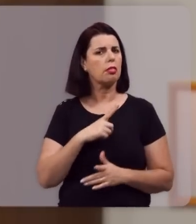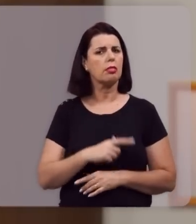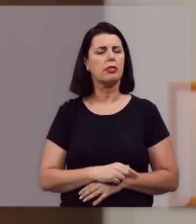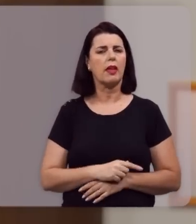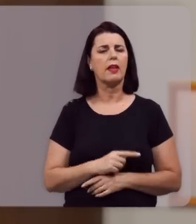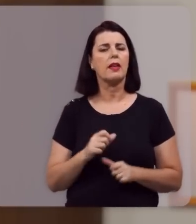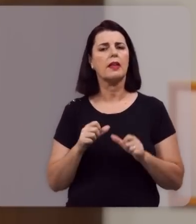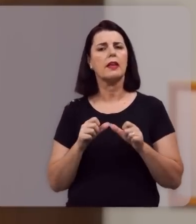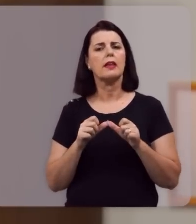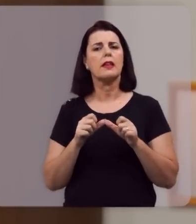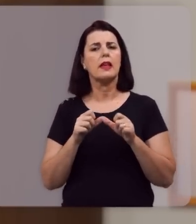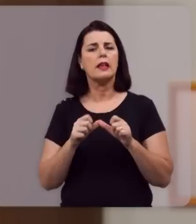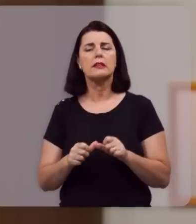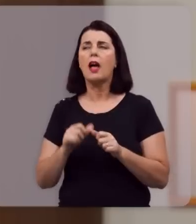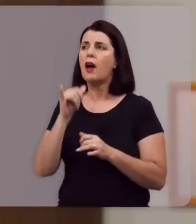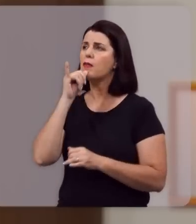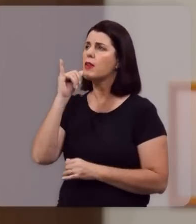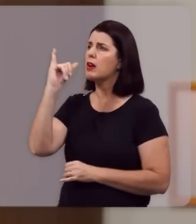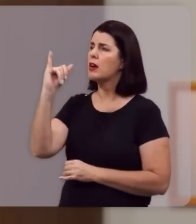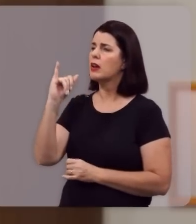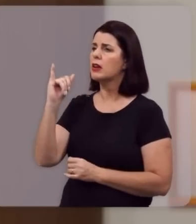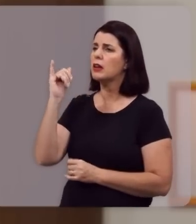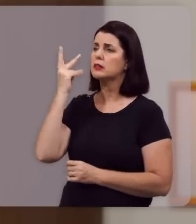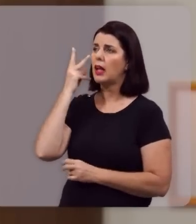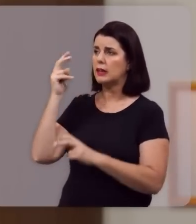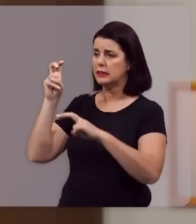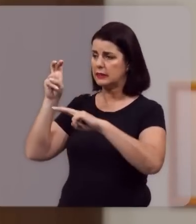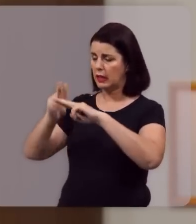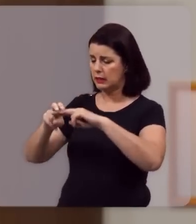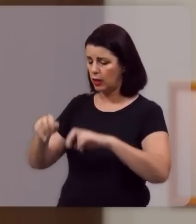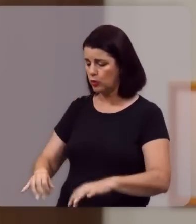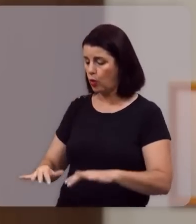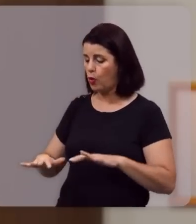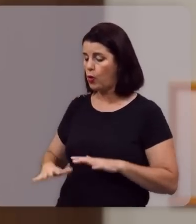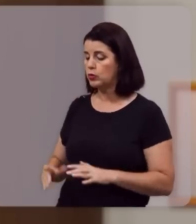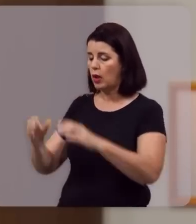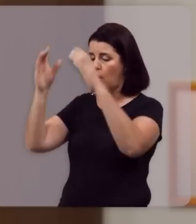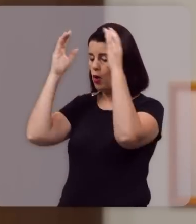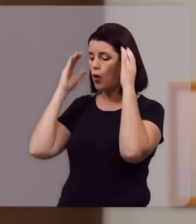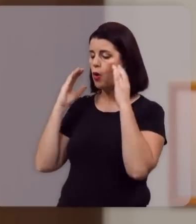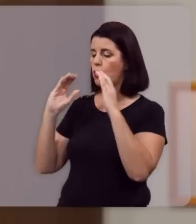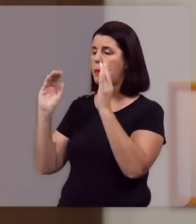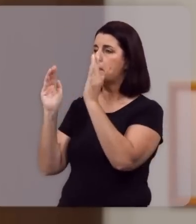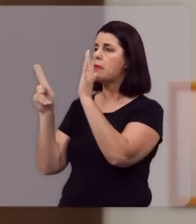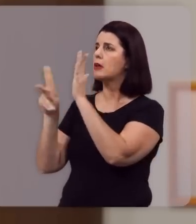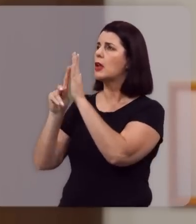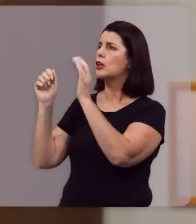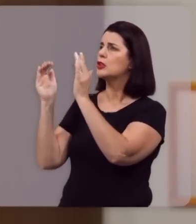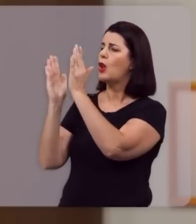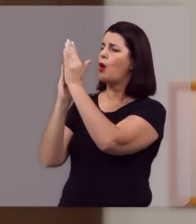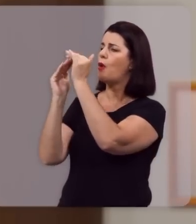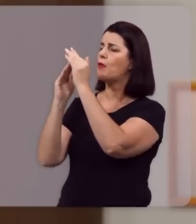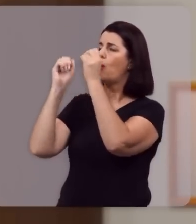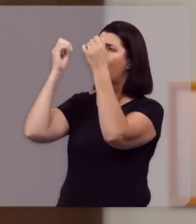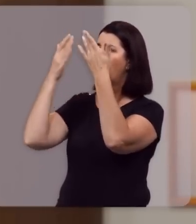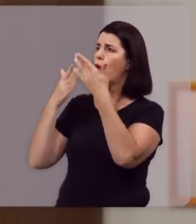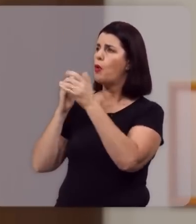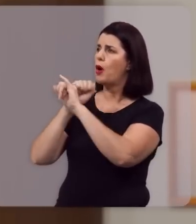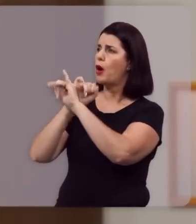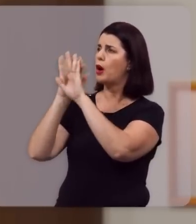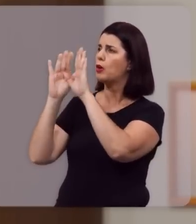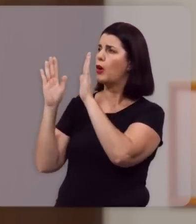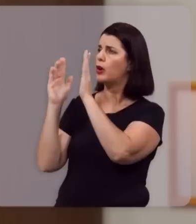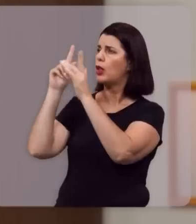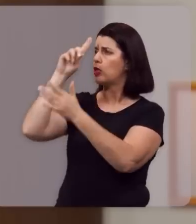neles há, estava dizendo àquele que está sentado no trono e ao Cordeiro, seja o louvor e a honra e